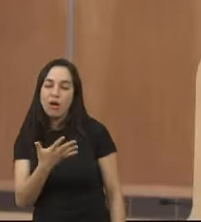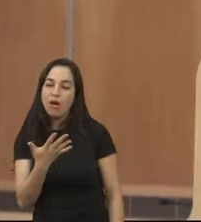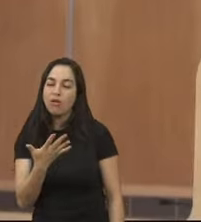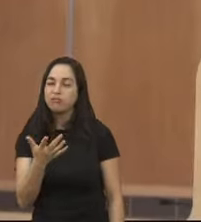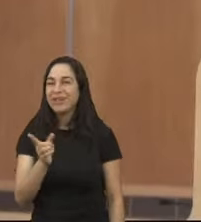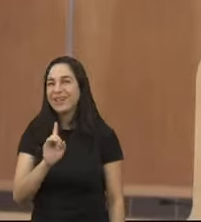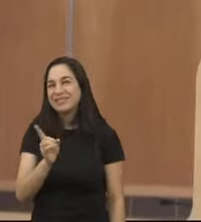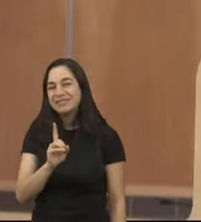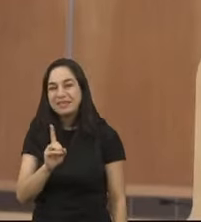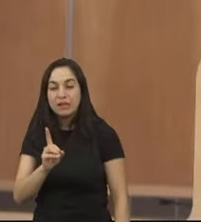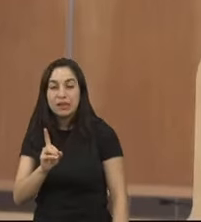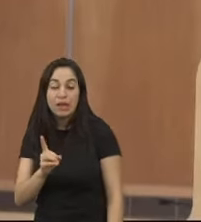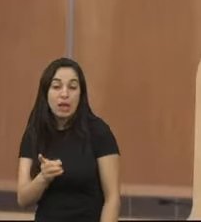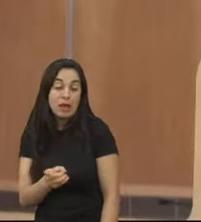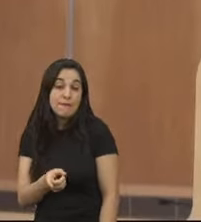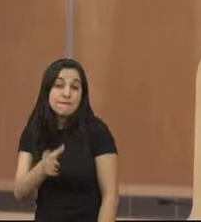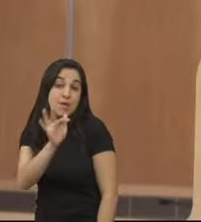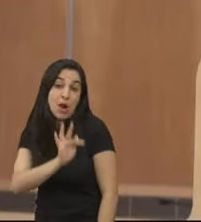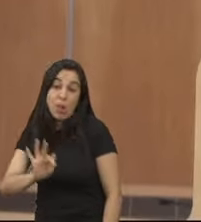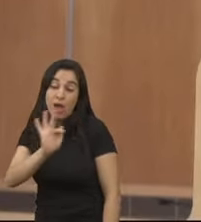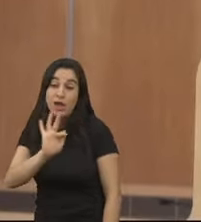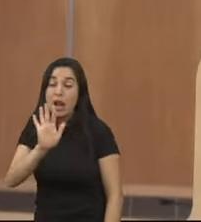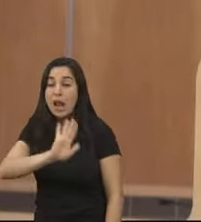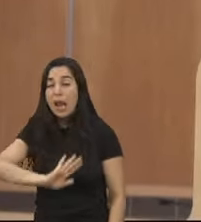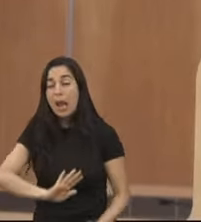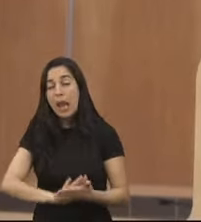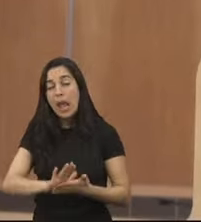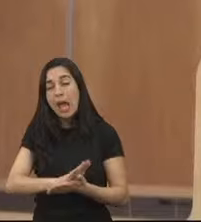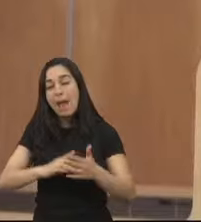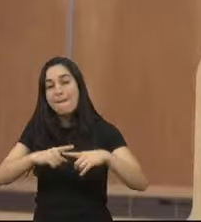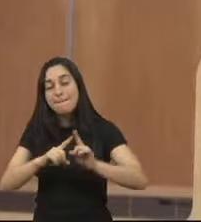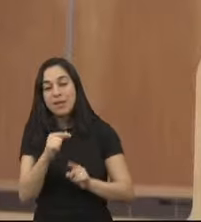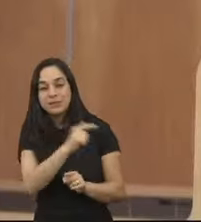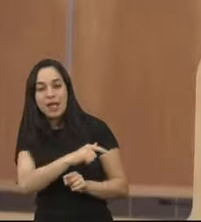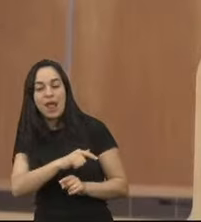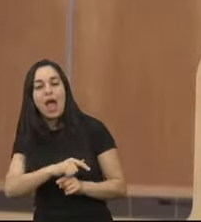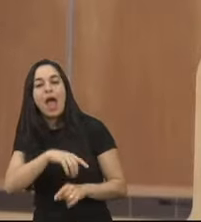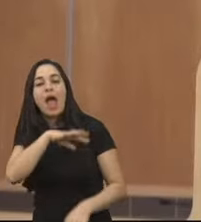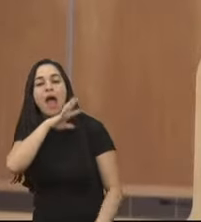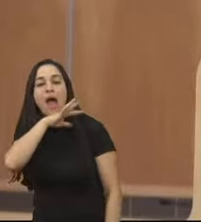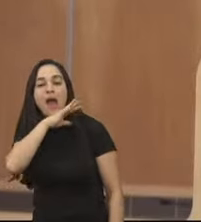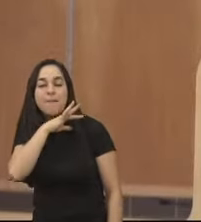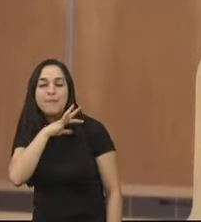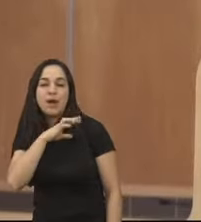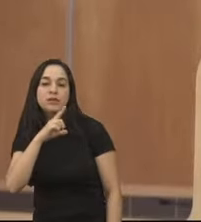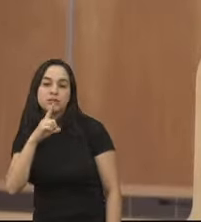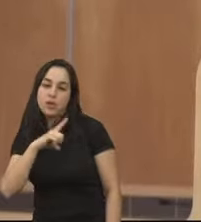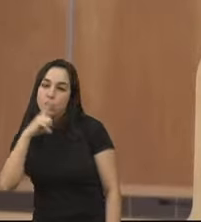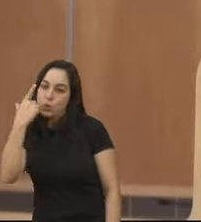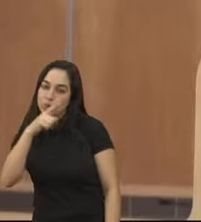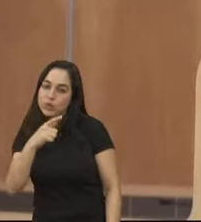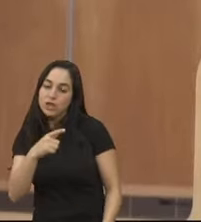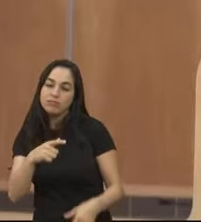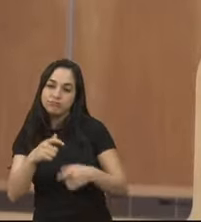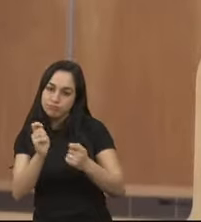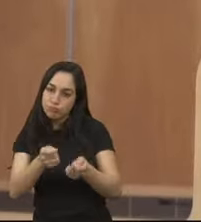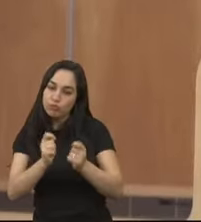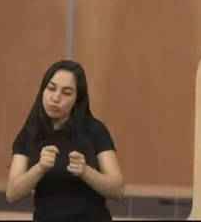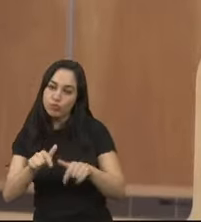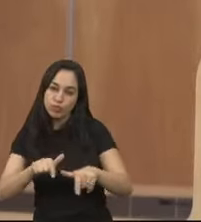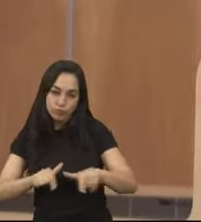ensino médio, mas elas vivem da renda que elas conseguem com o animal. Então, para poder não acabar de vez, a gente